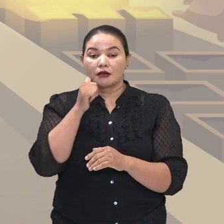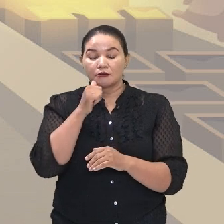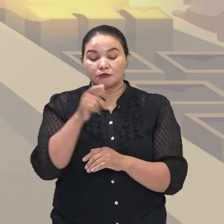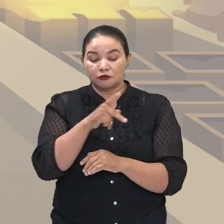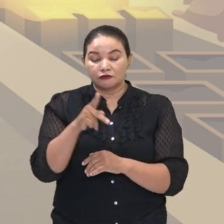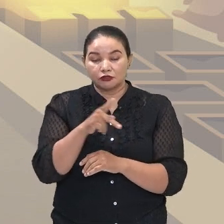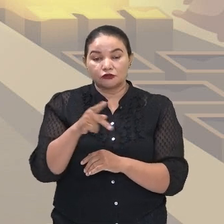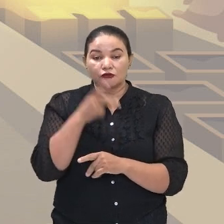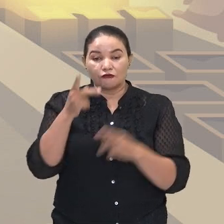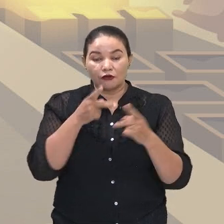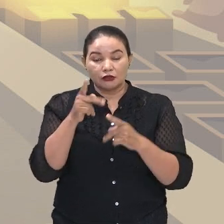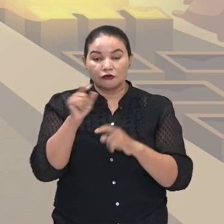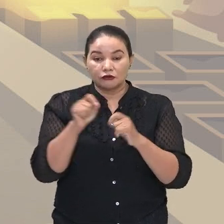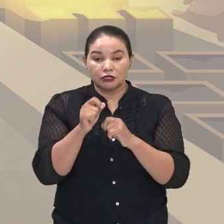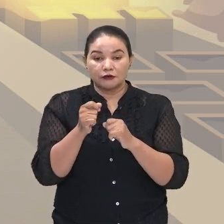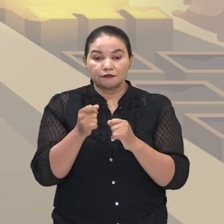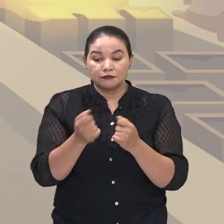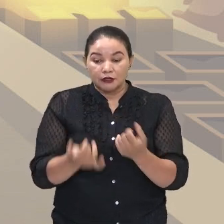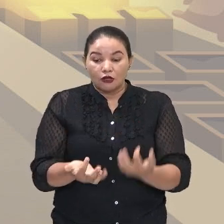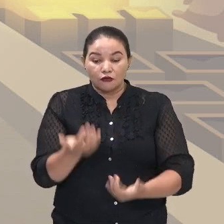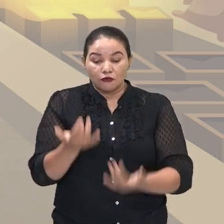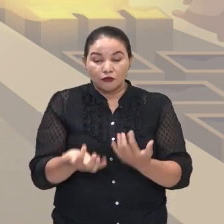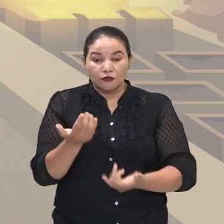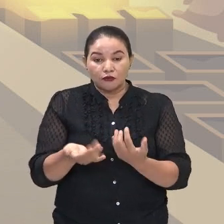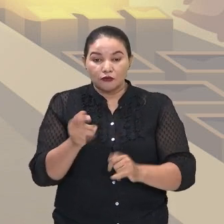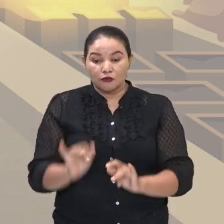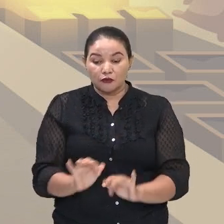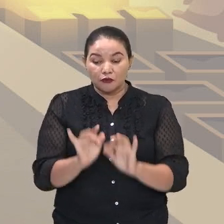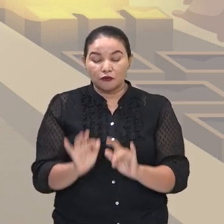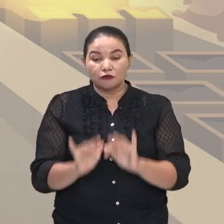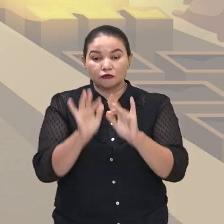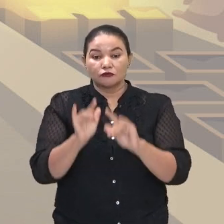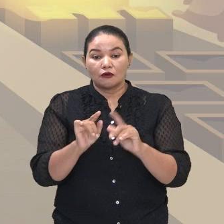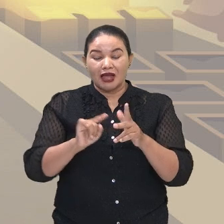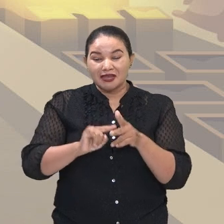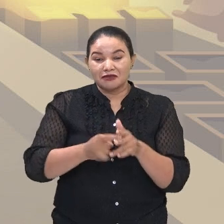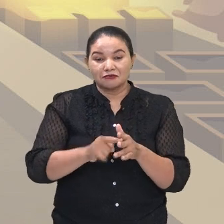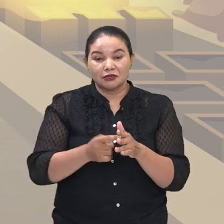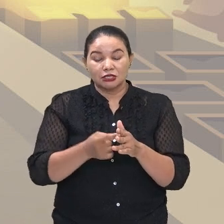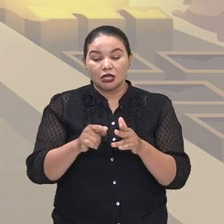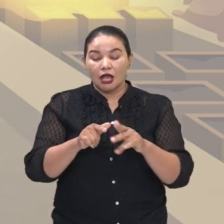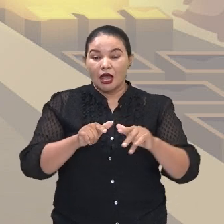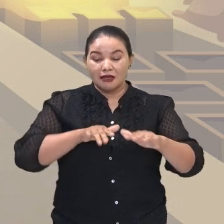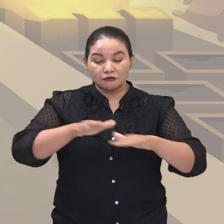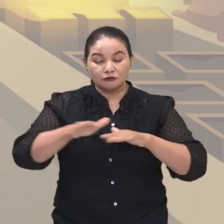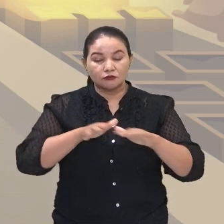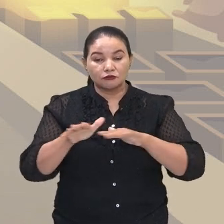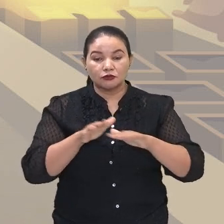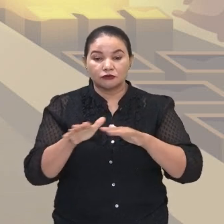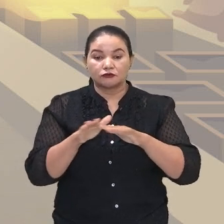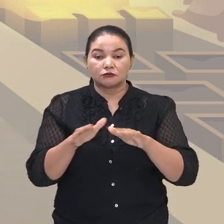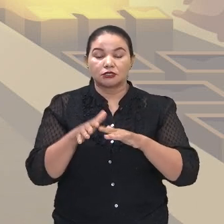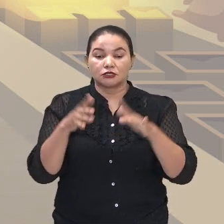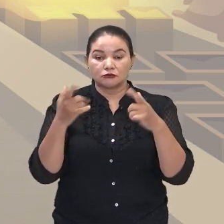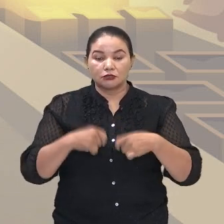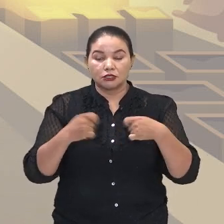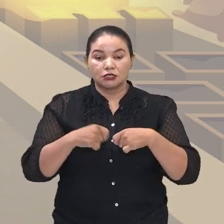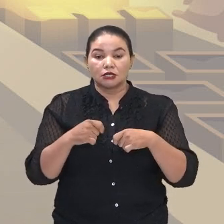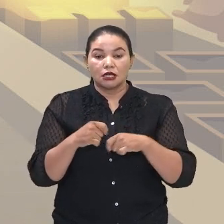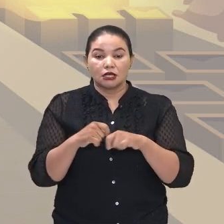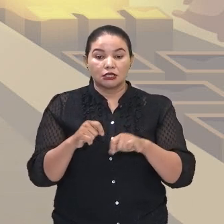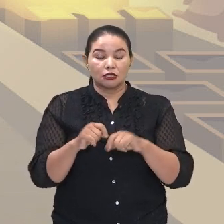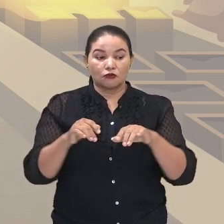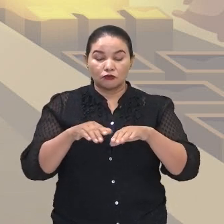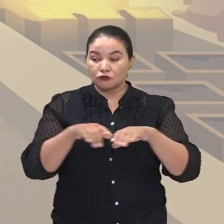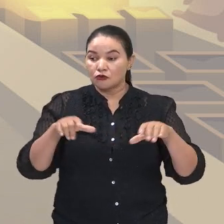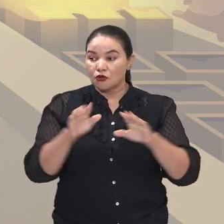é o vapor que vai fazer essas máquinas operarem, elas funcionarem, ficarem em movimento. E como eram grandes